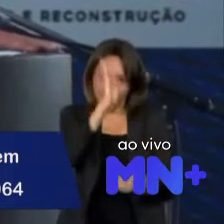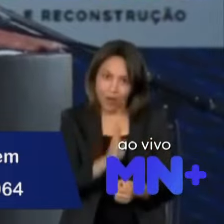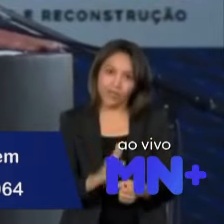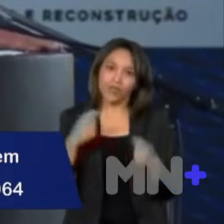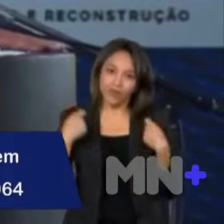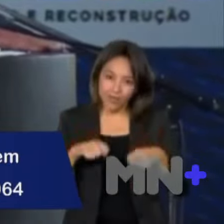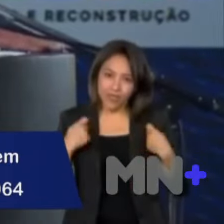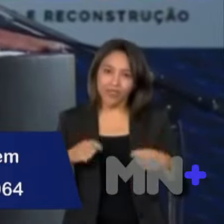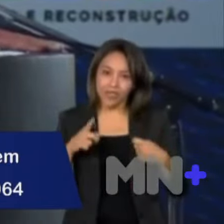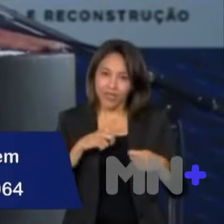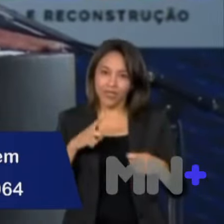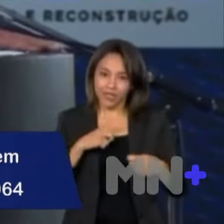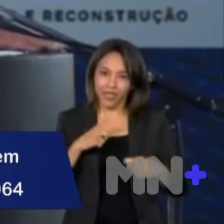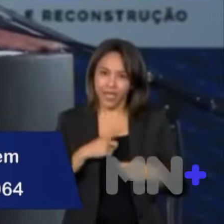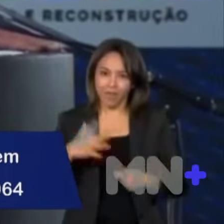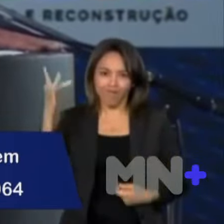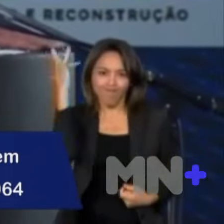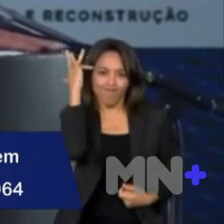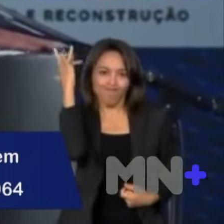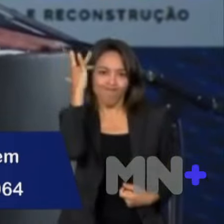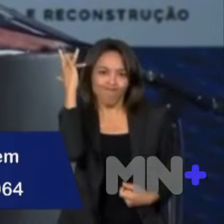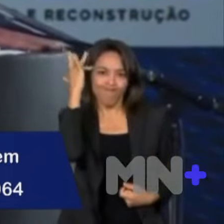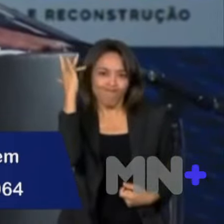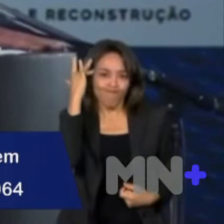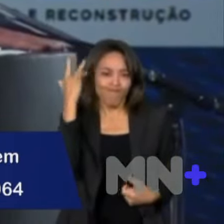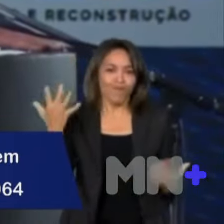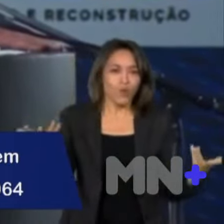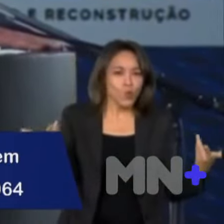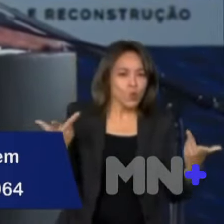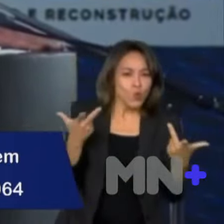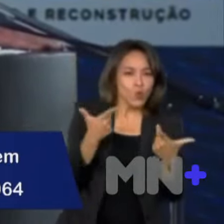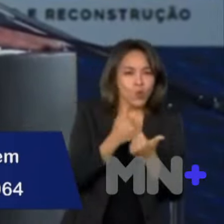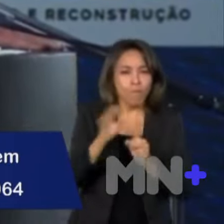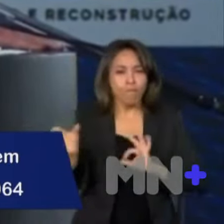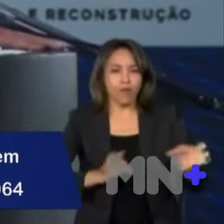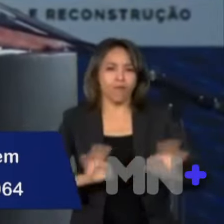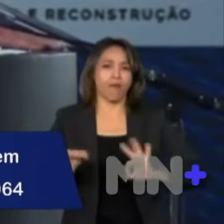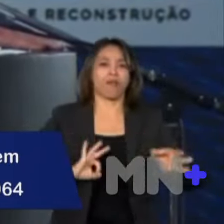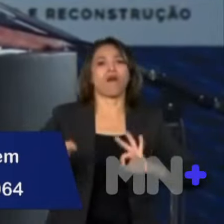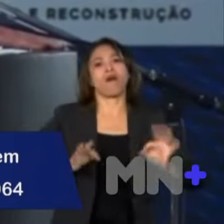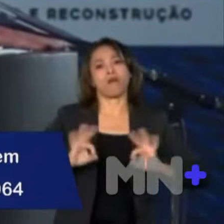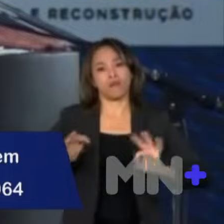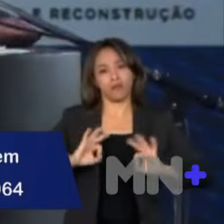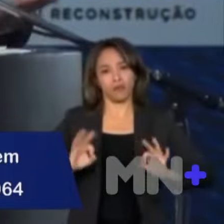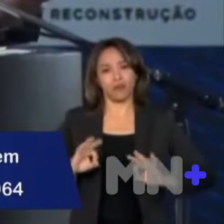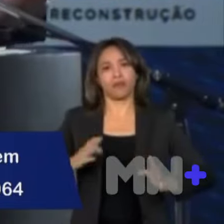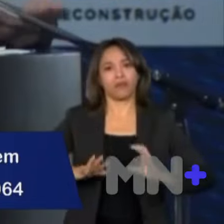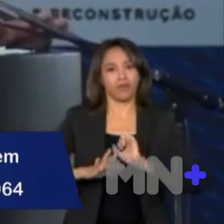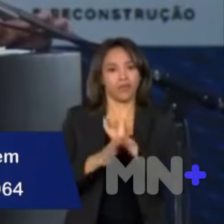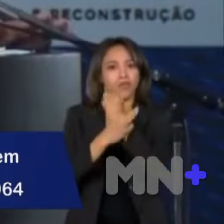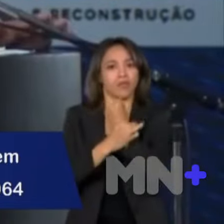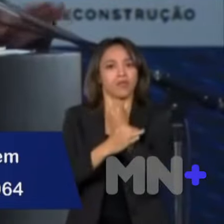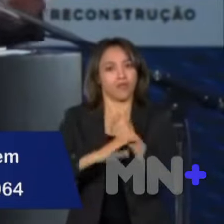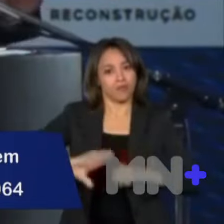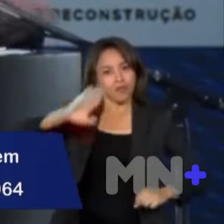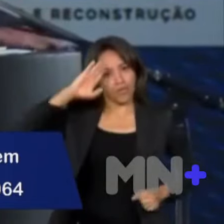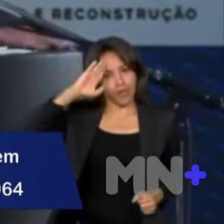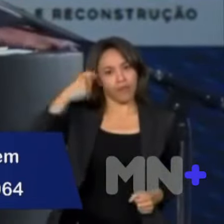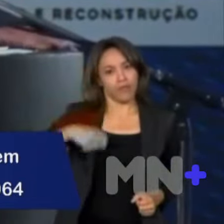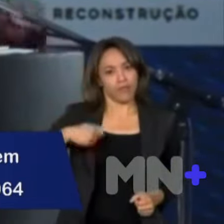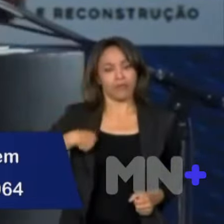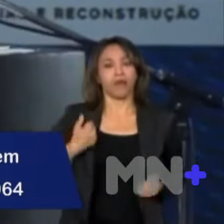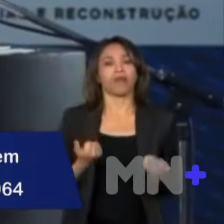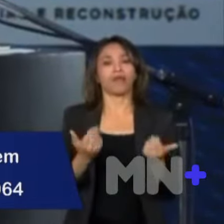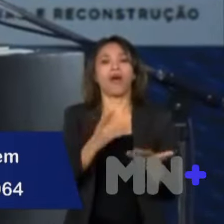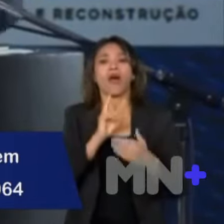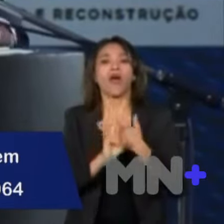ter Forças Armadas altamente qualificadas, altamente preparadas, a ponto de dar resposta, de garantir a